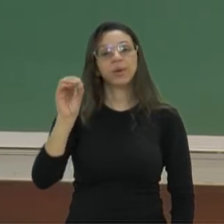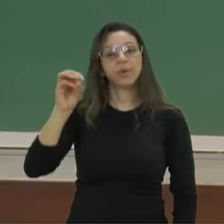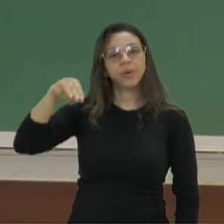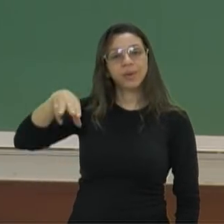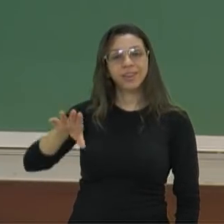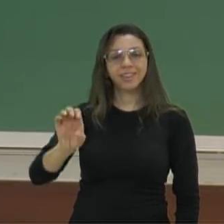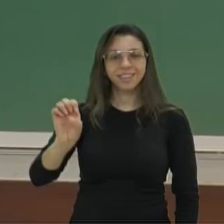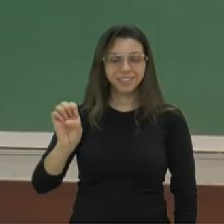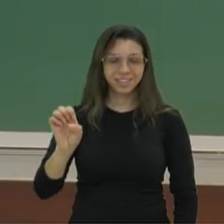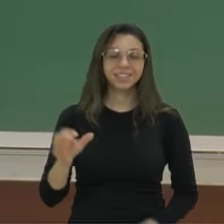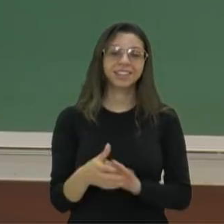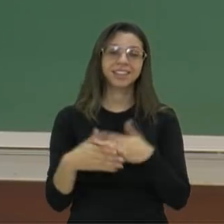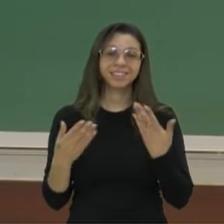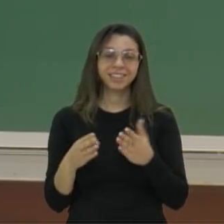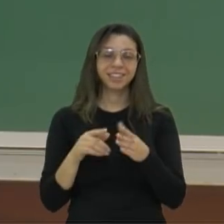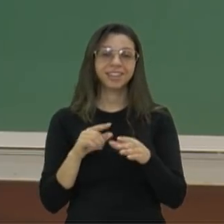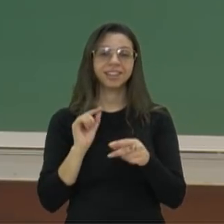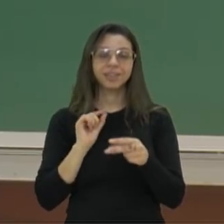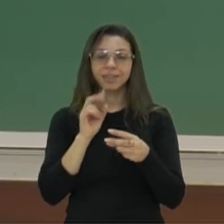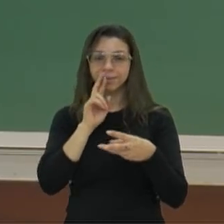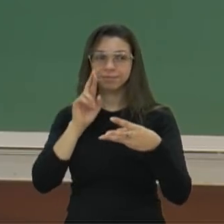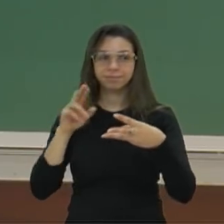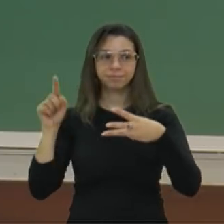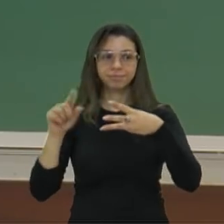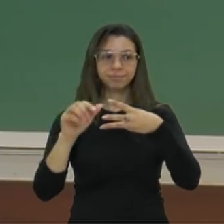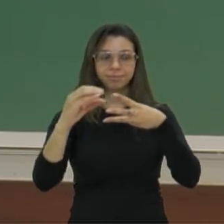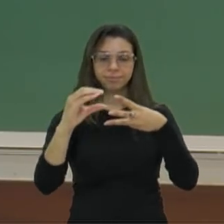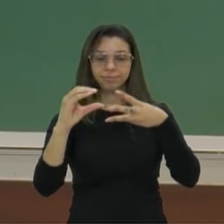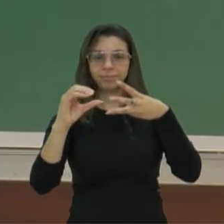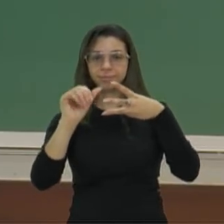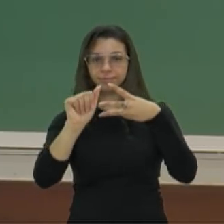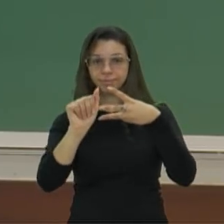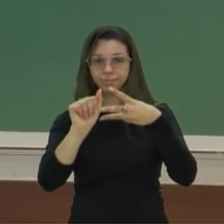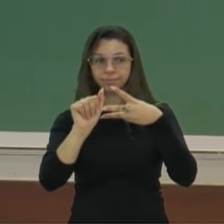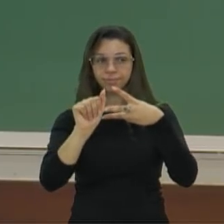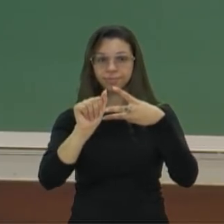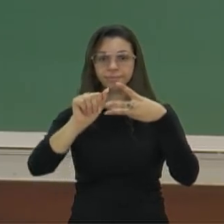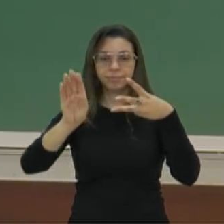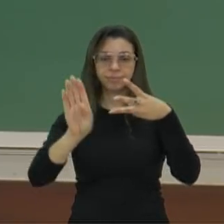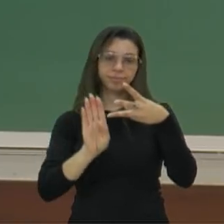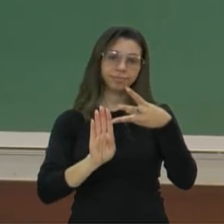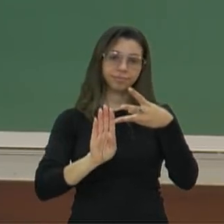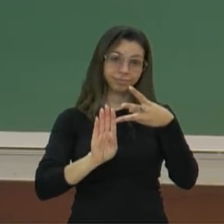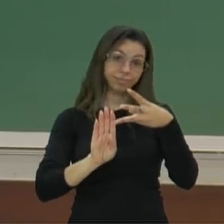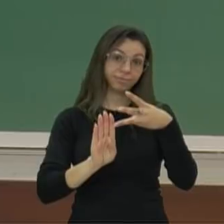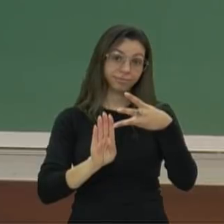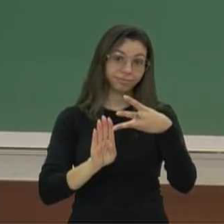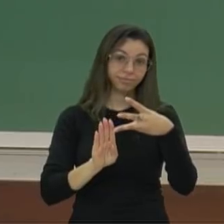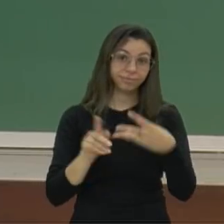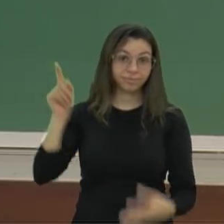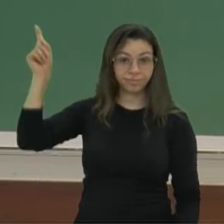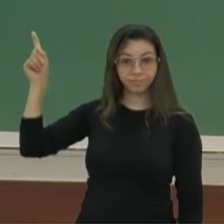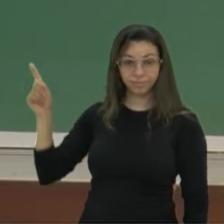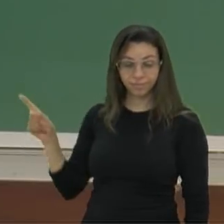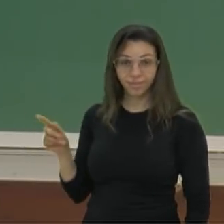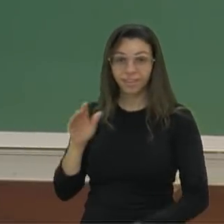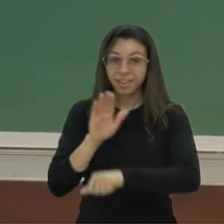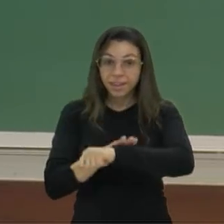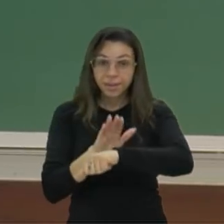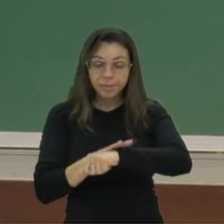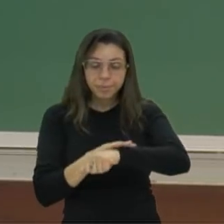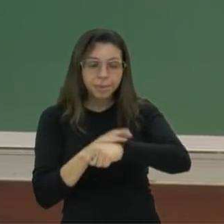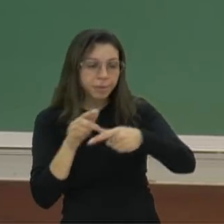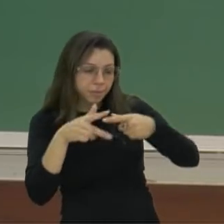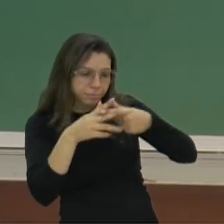B. Então, a sequência das nossas respostas, C, A e B. Eu vou dar um tempinho para você